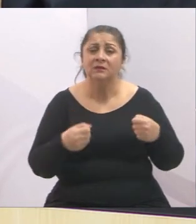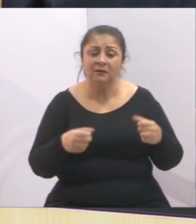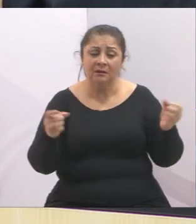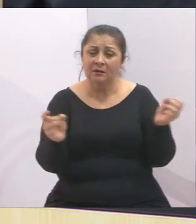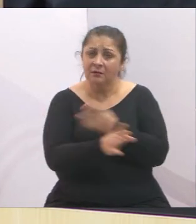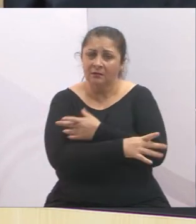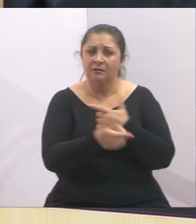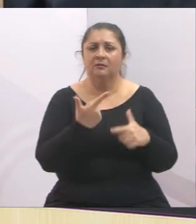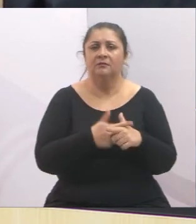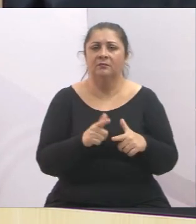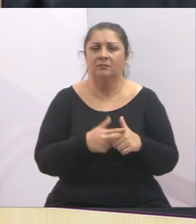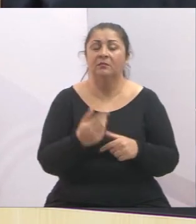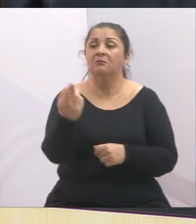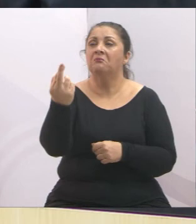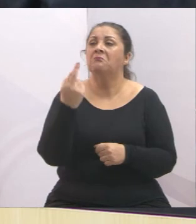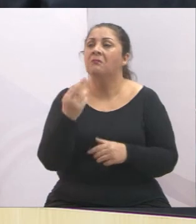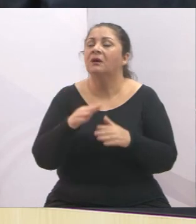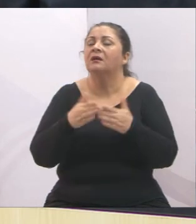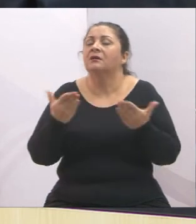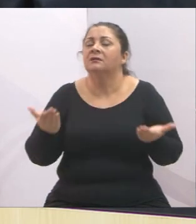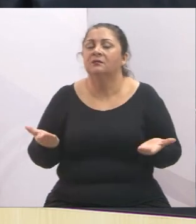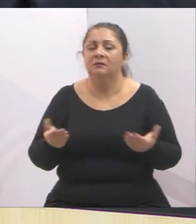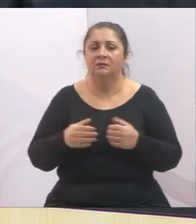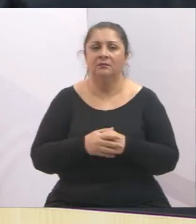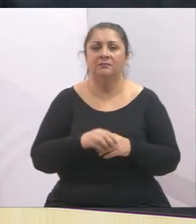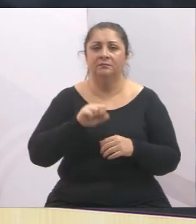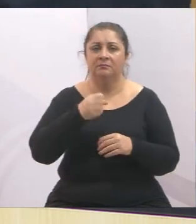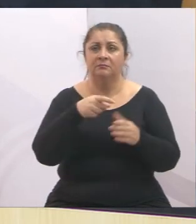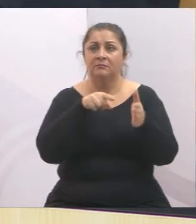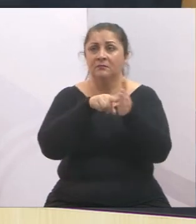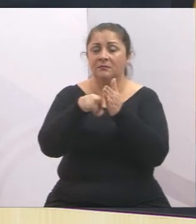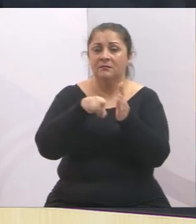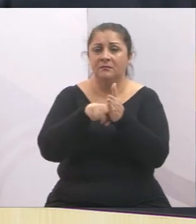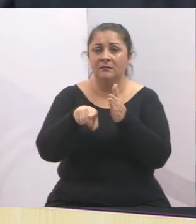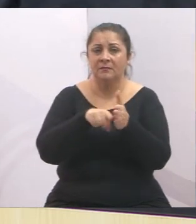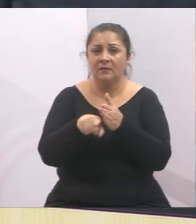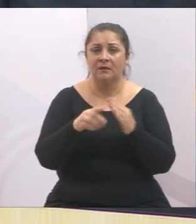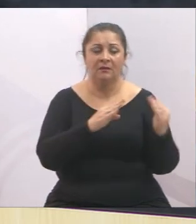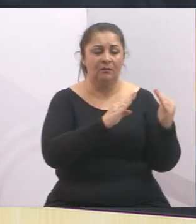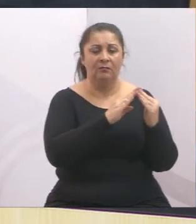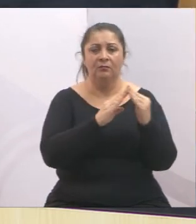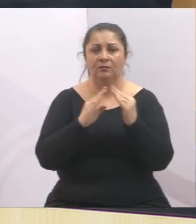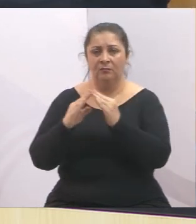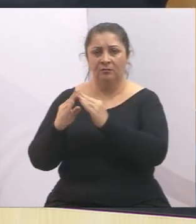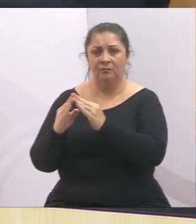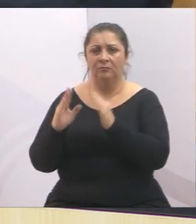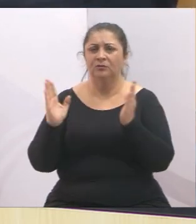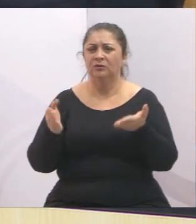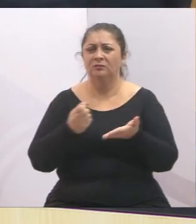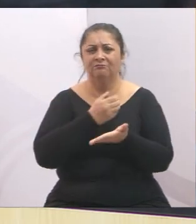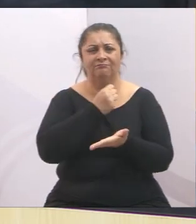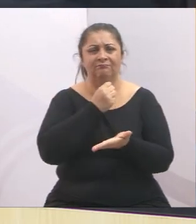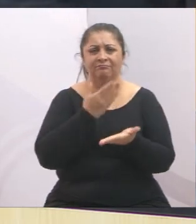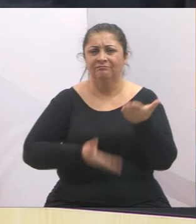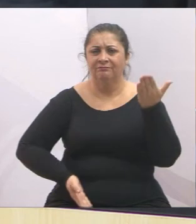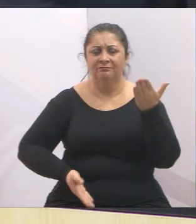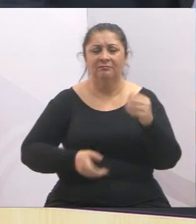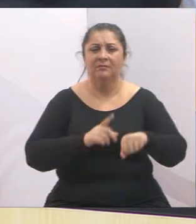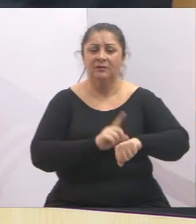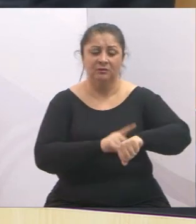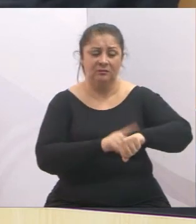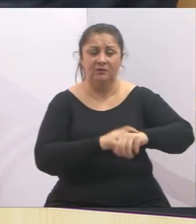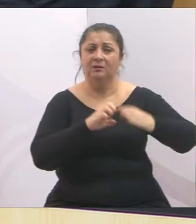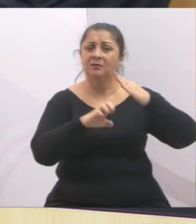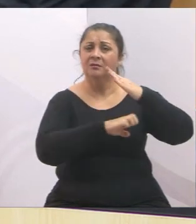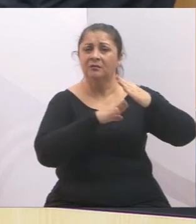a devolutiva, quando indagado pelos síndicos, os referidos condomínios já passaram o prazo da empresa realizar